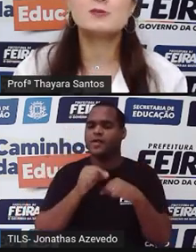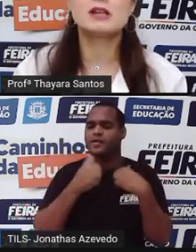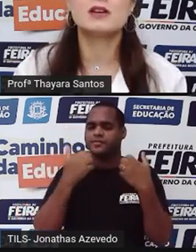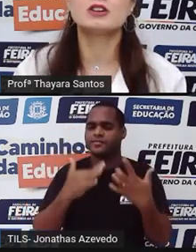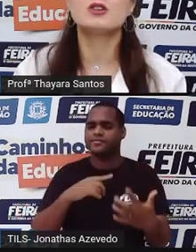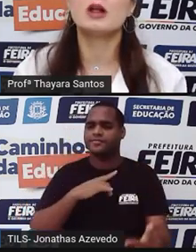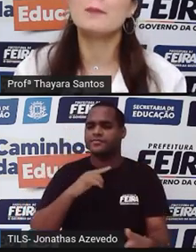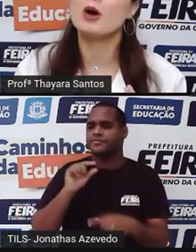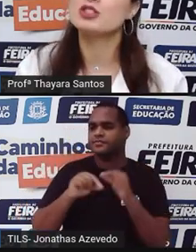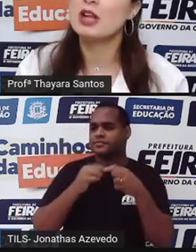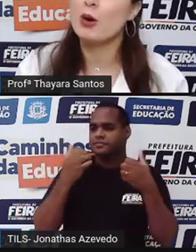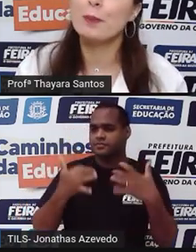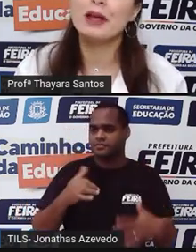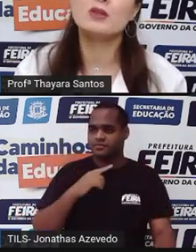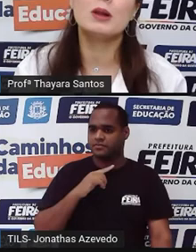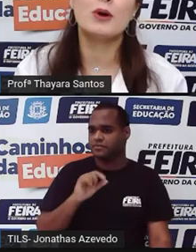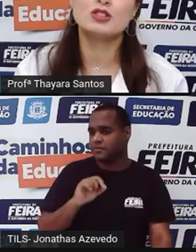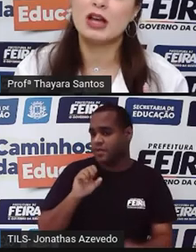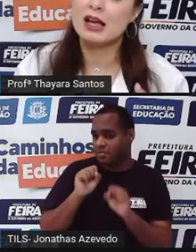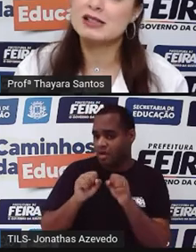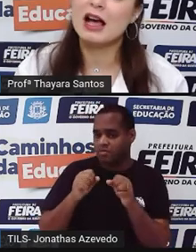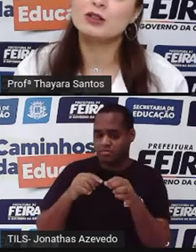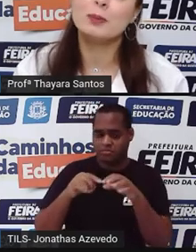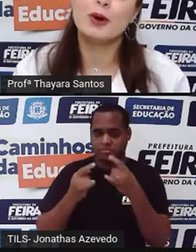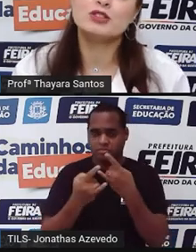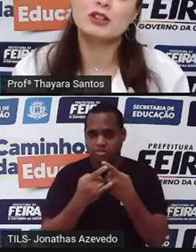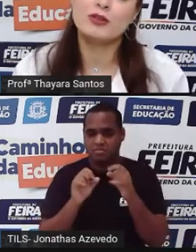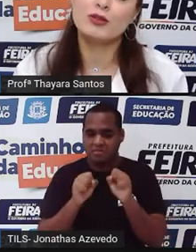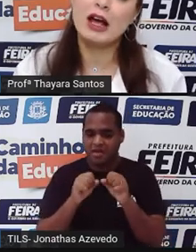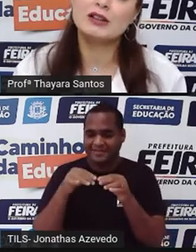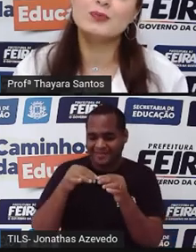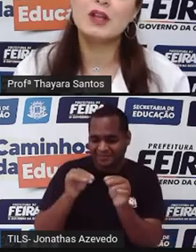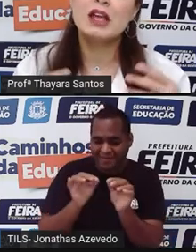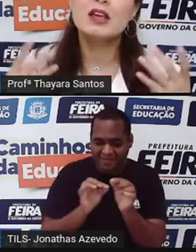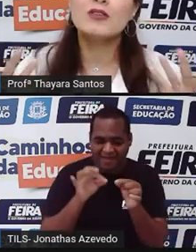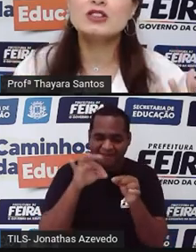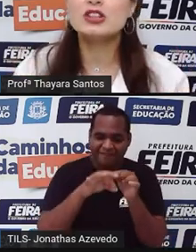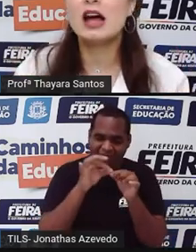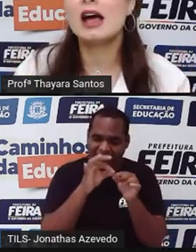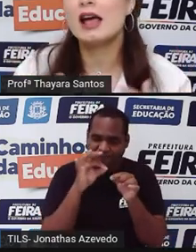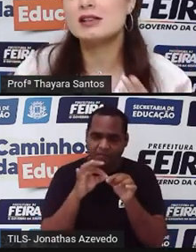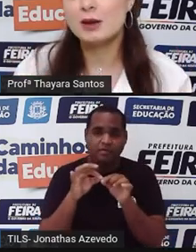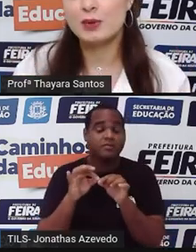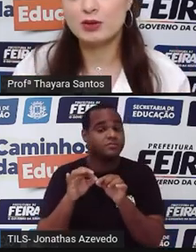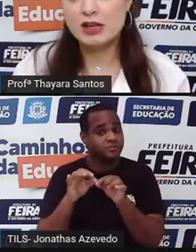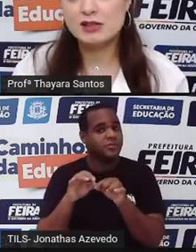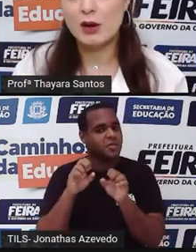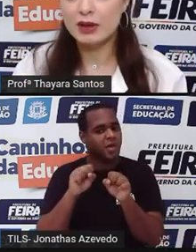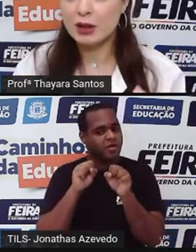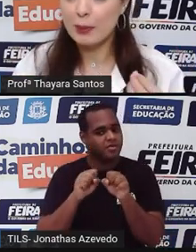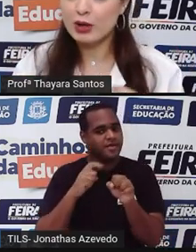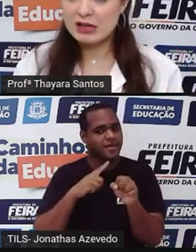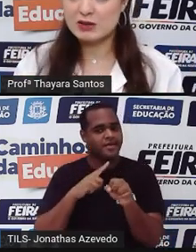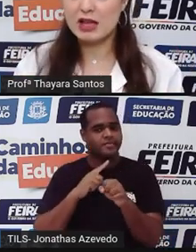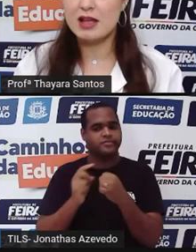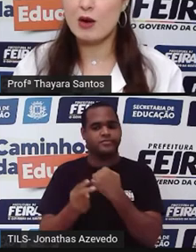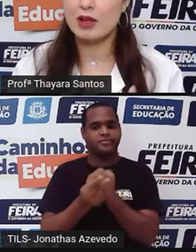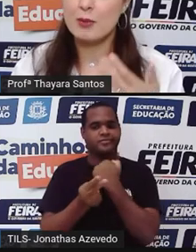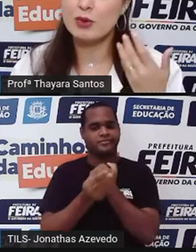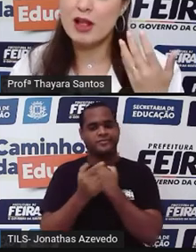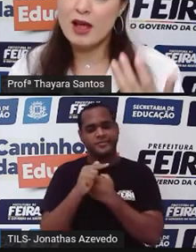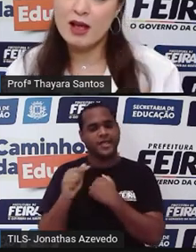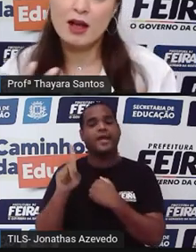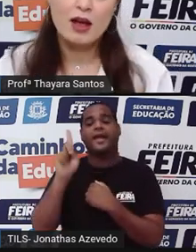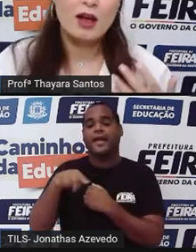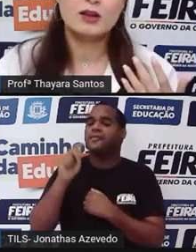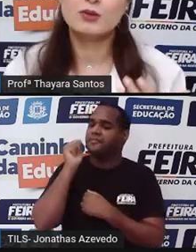assim esse preservativo ele pode estar rompido ele pode estar rasgado ele pode estar furado e vai tirar essa proteção então por isso